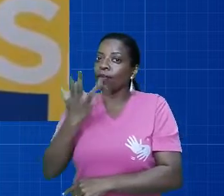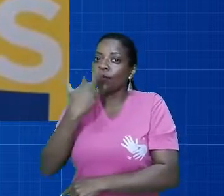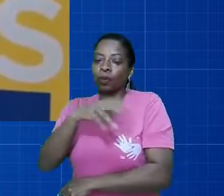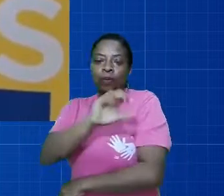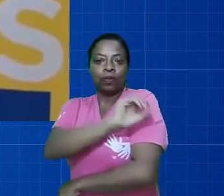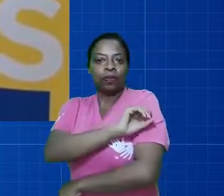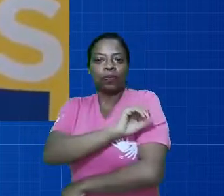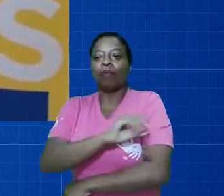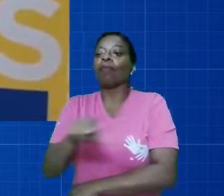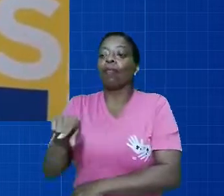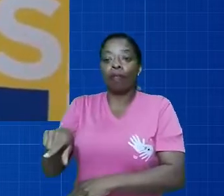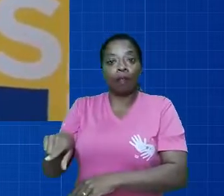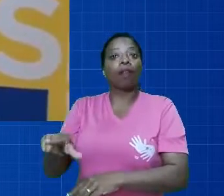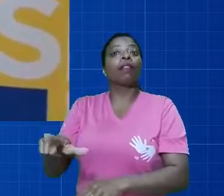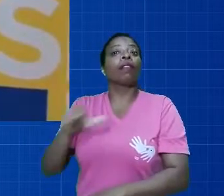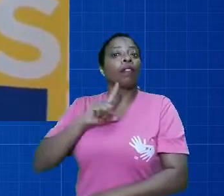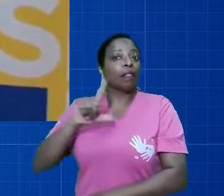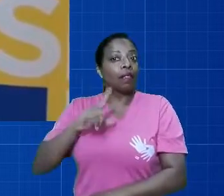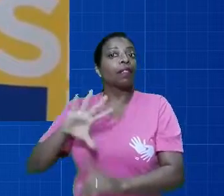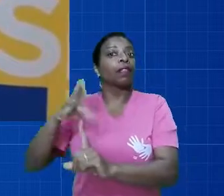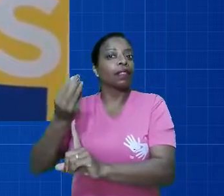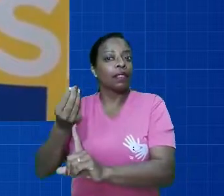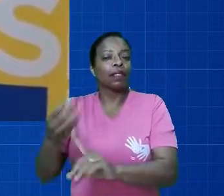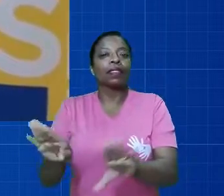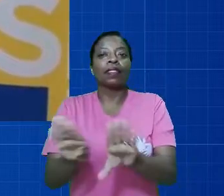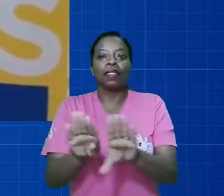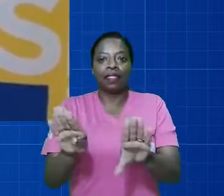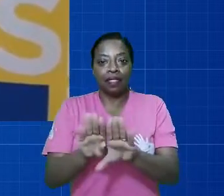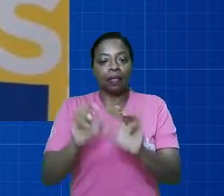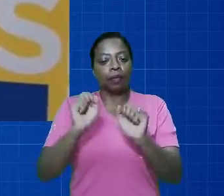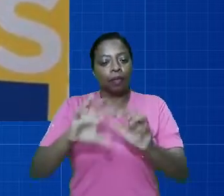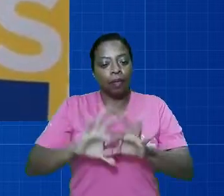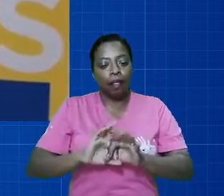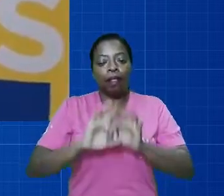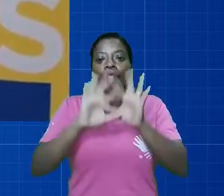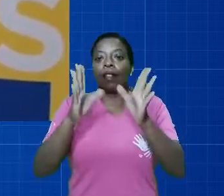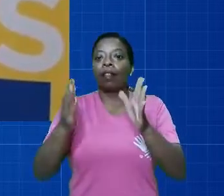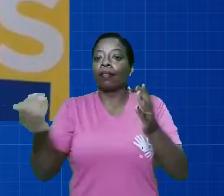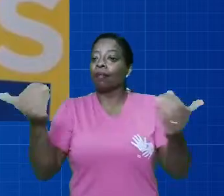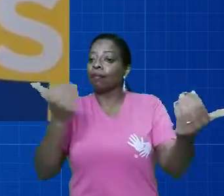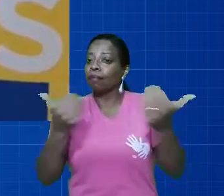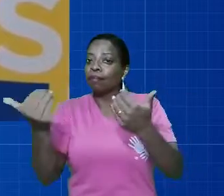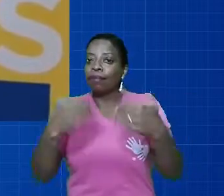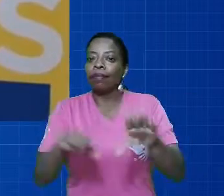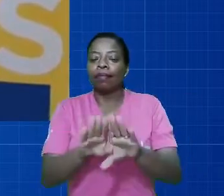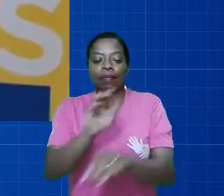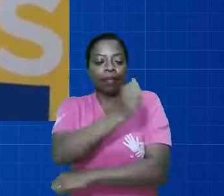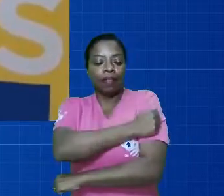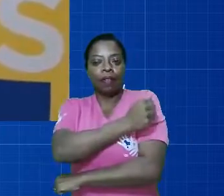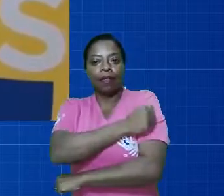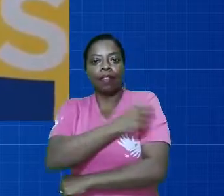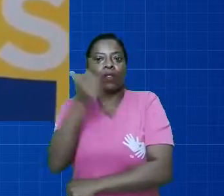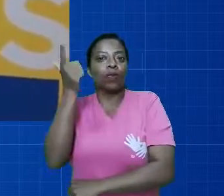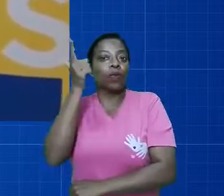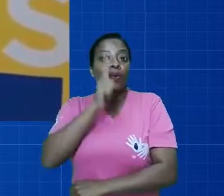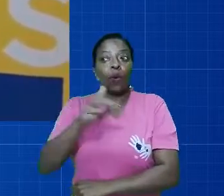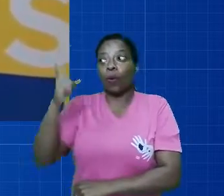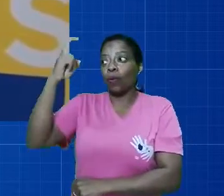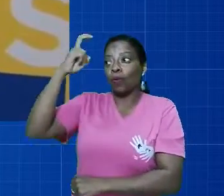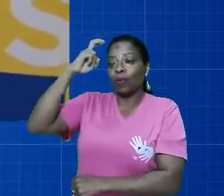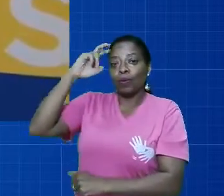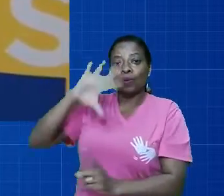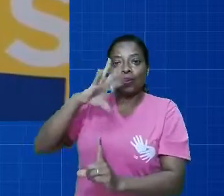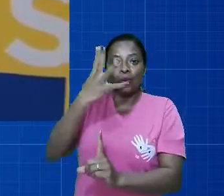pode oportunizar, democratizar esse acesso para todos os estudantes, dando direito para que eles também tenham acesso à cultura